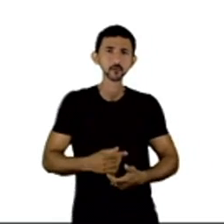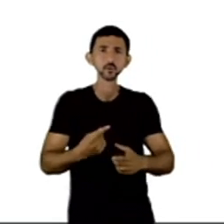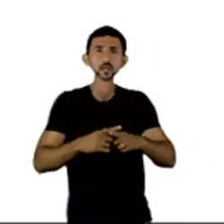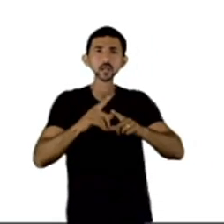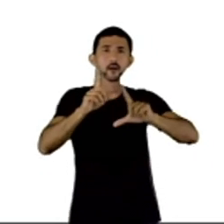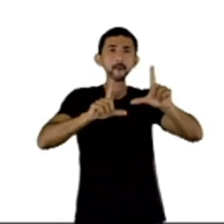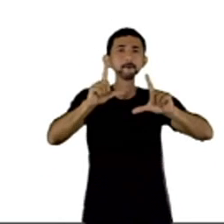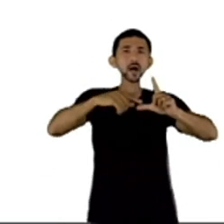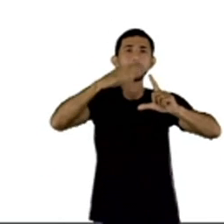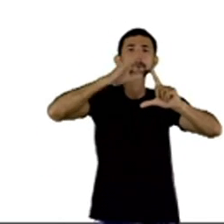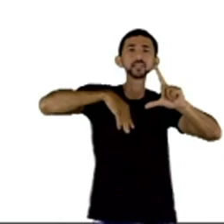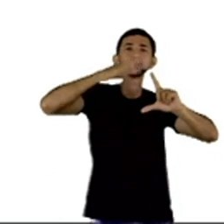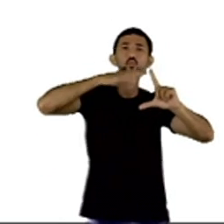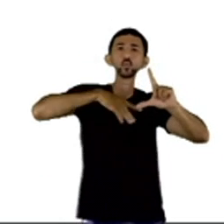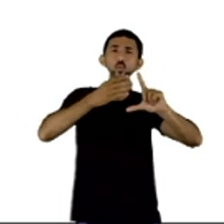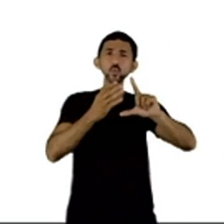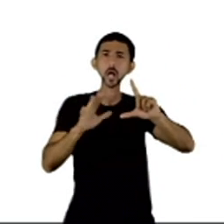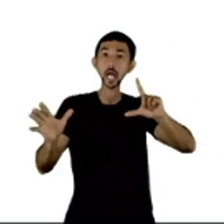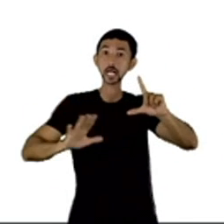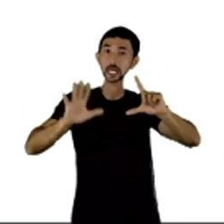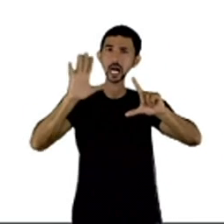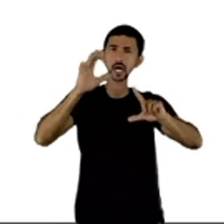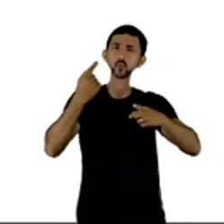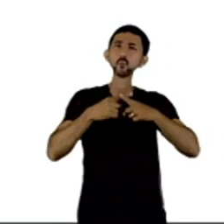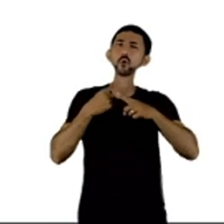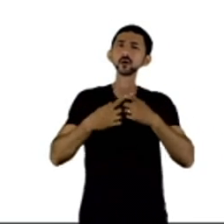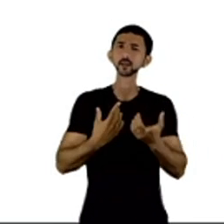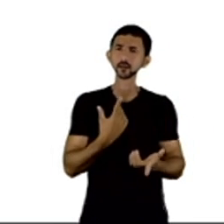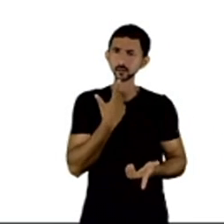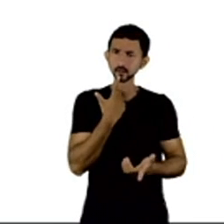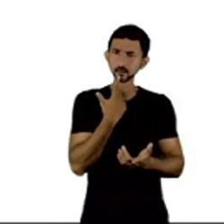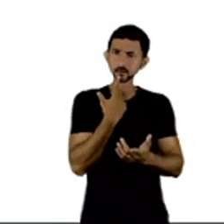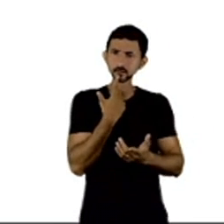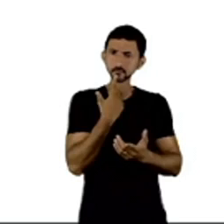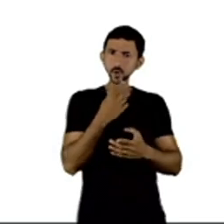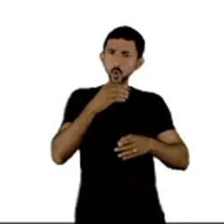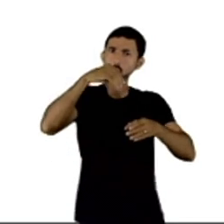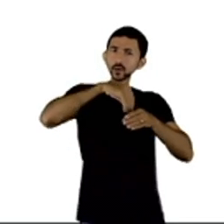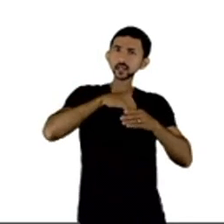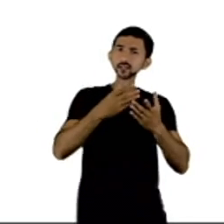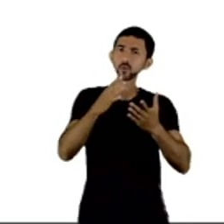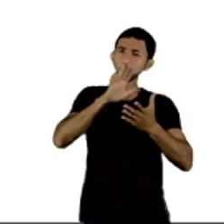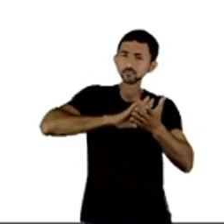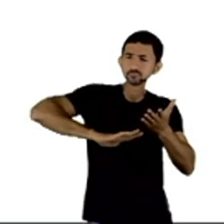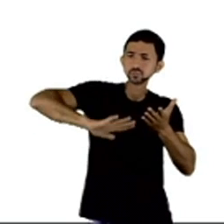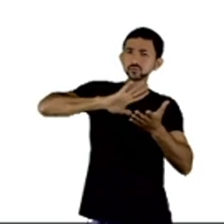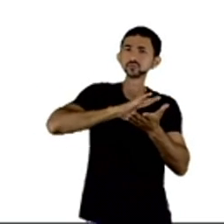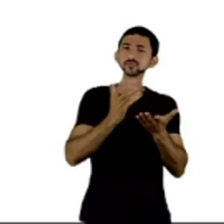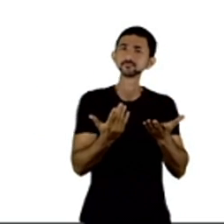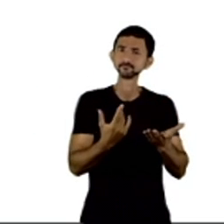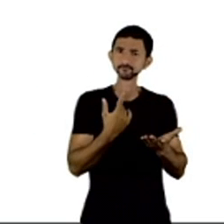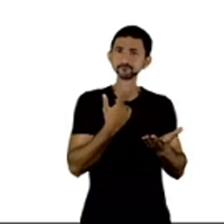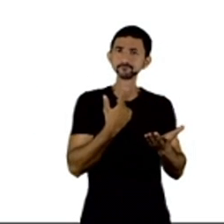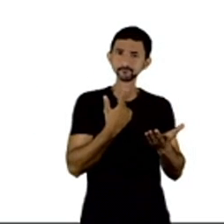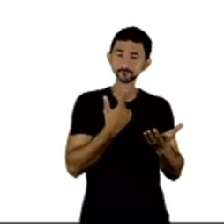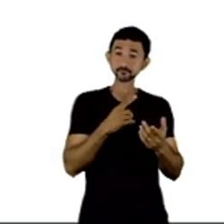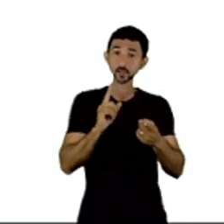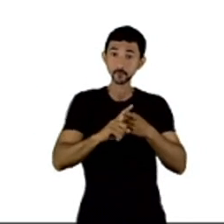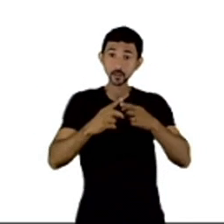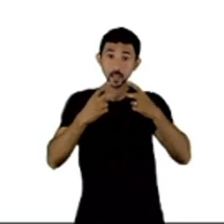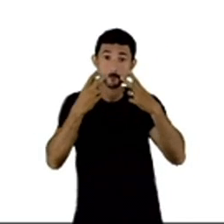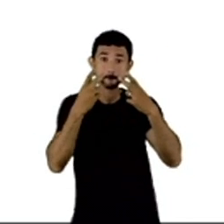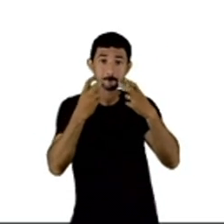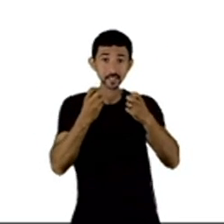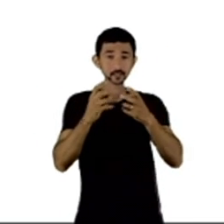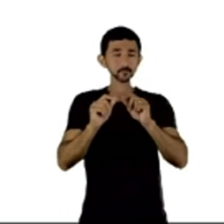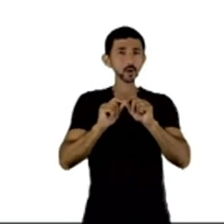obras de arte valem tanto? Afinal de contas, o que se esconde dentro desse universo? E você vai perceber